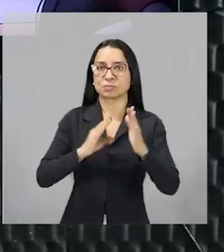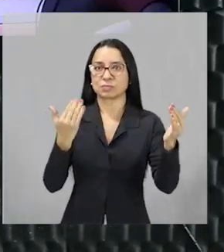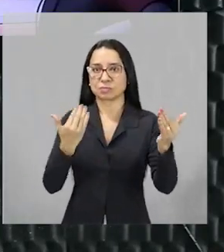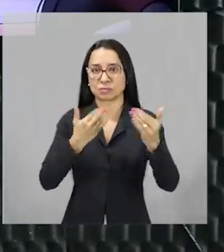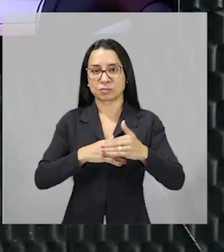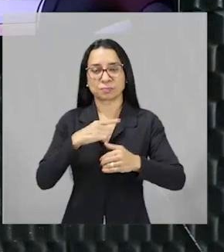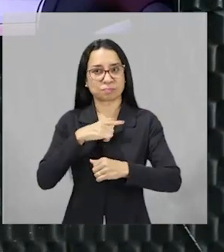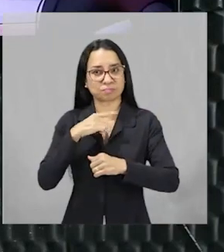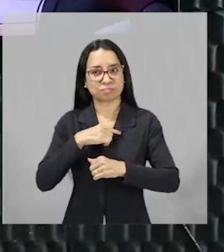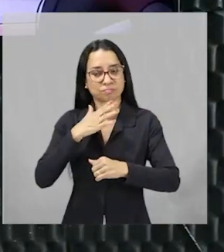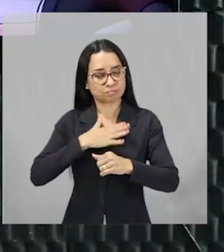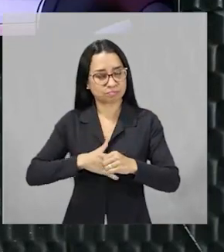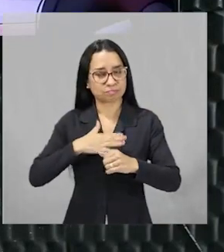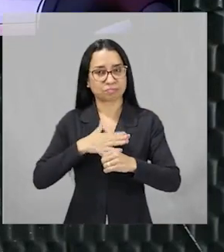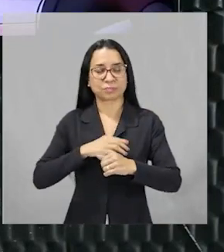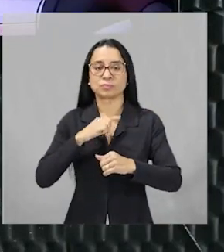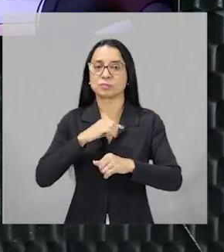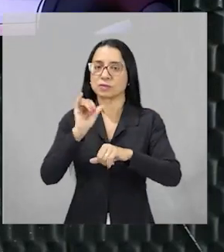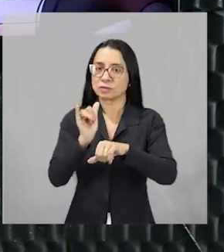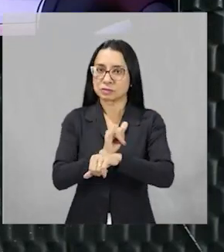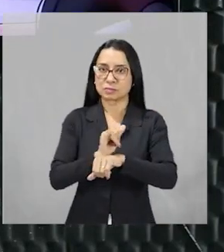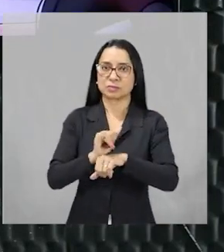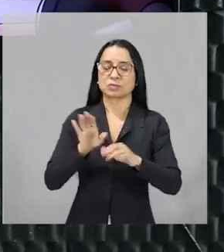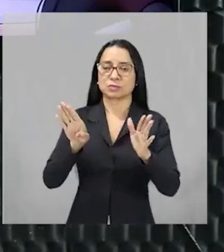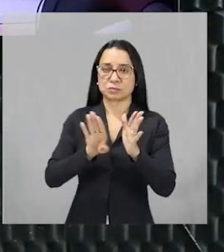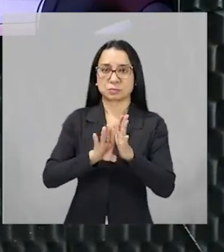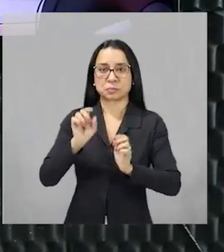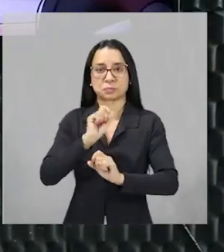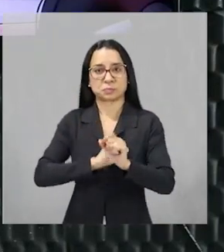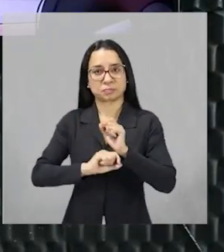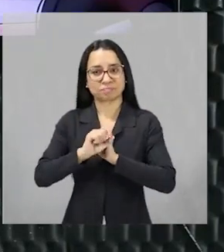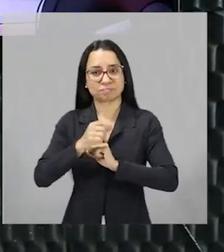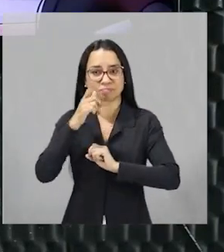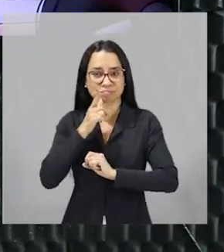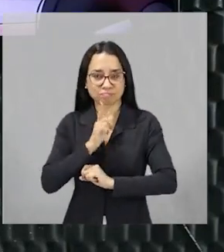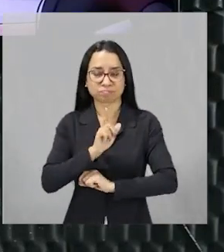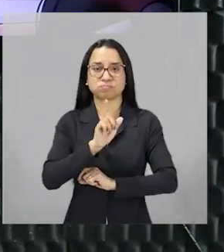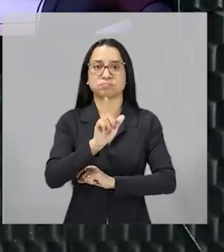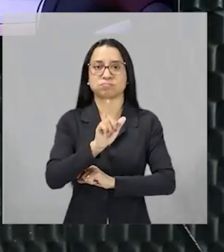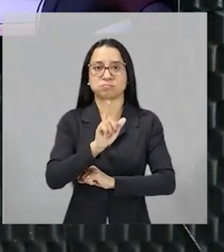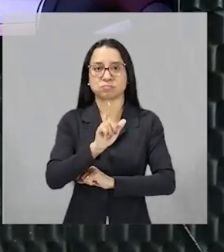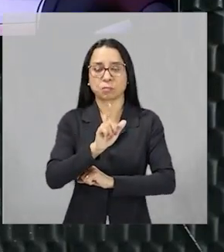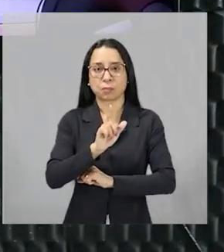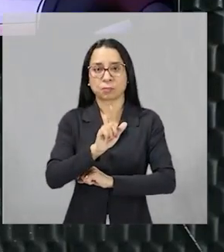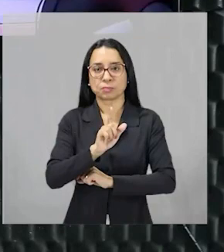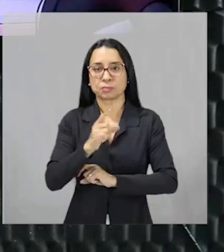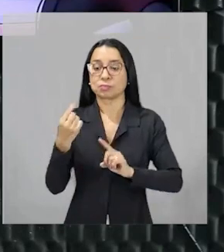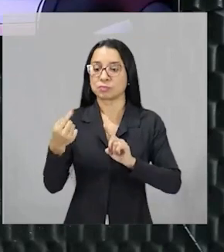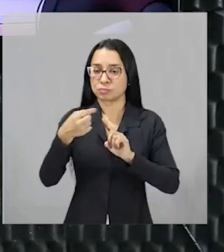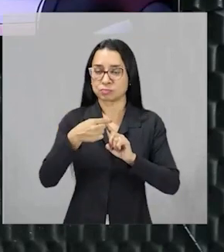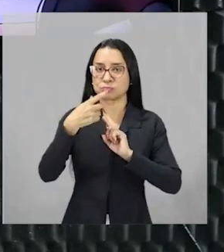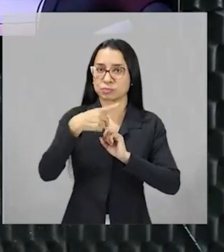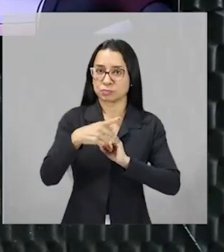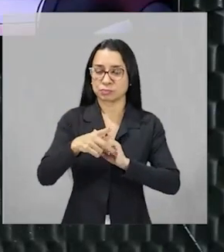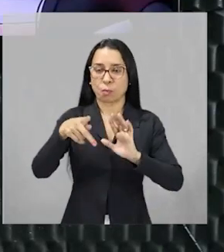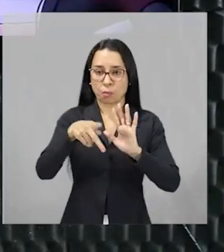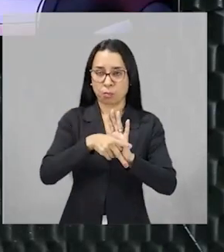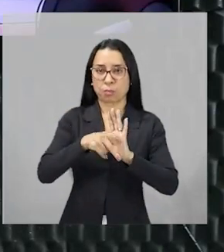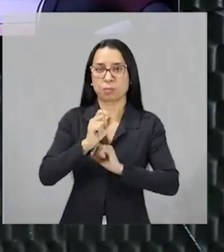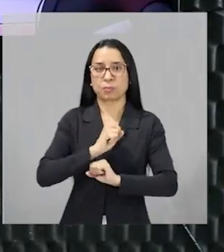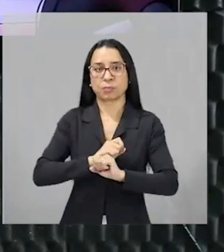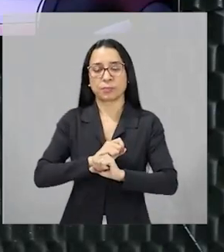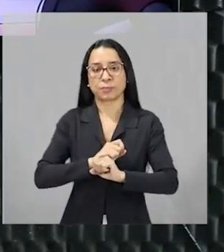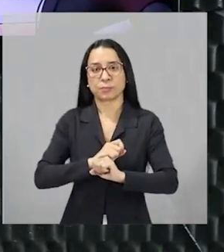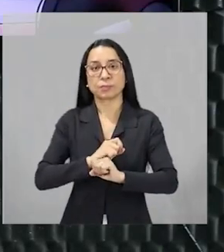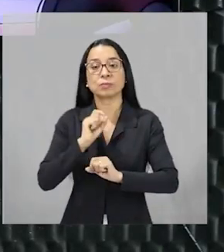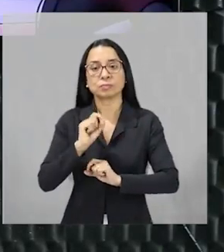tu ter tranquilidade, ter muita estratégia e chegar lá e, ó, gabaritar na prova e alcançar os teus objetivos, alcançar a tua aprovação.